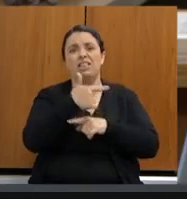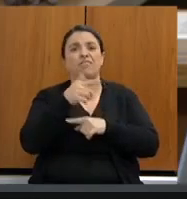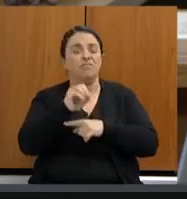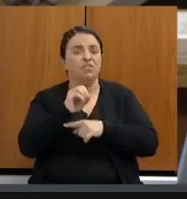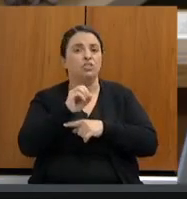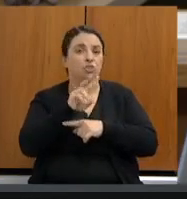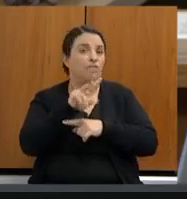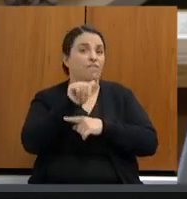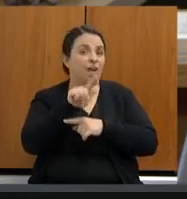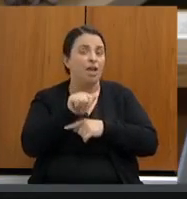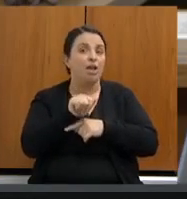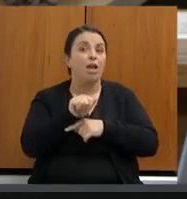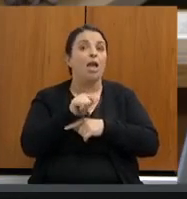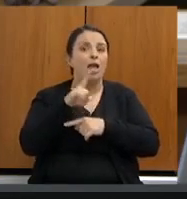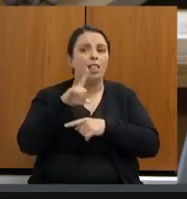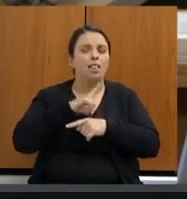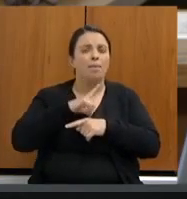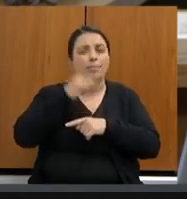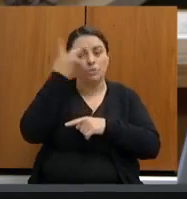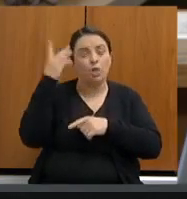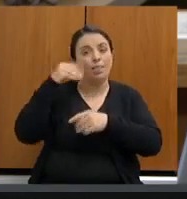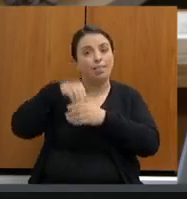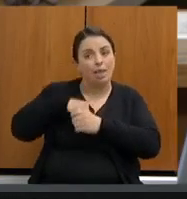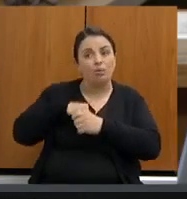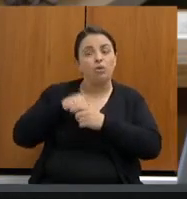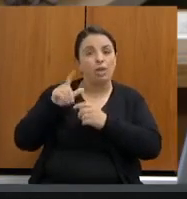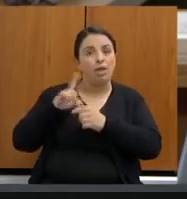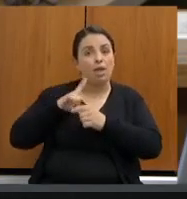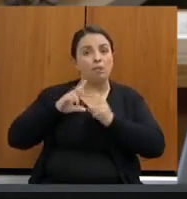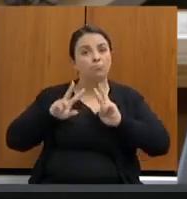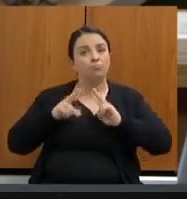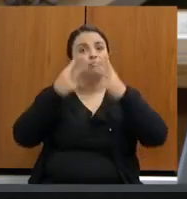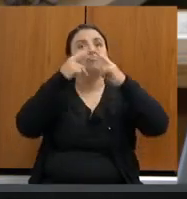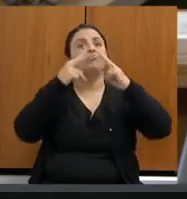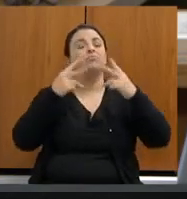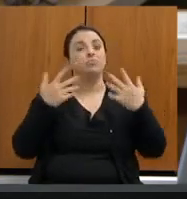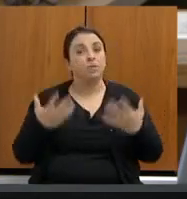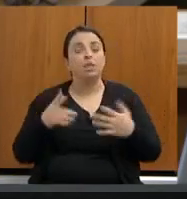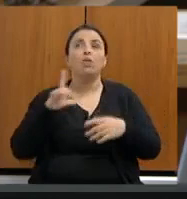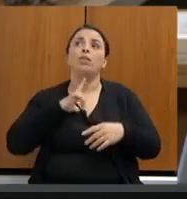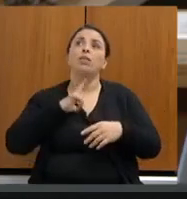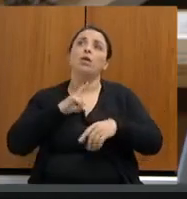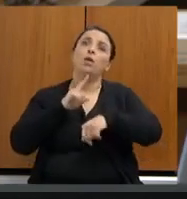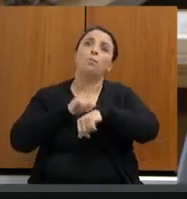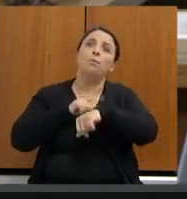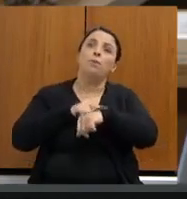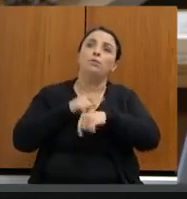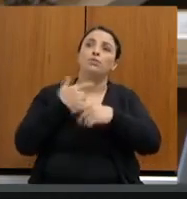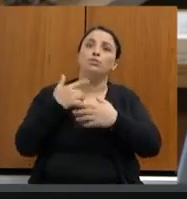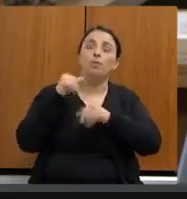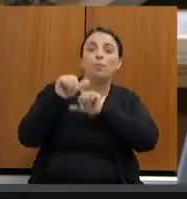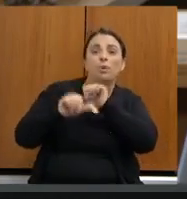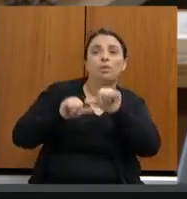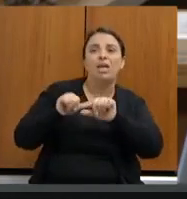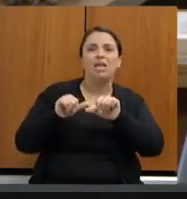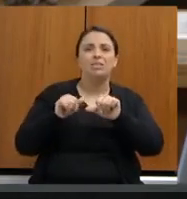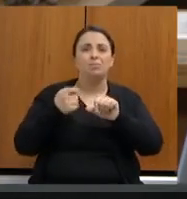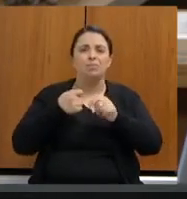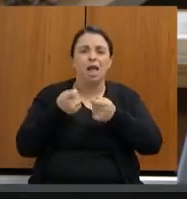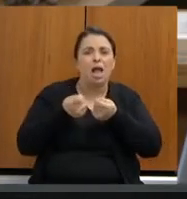lição da Nossa tropa tropa que está passando então Sim nós somos no momento também de transição de ajusto